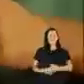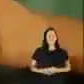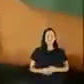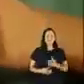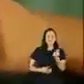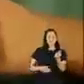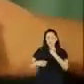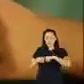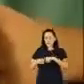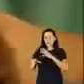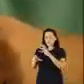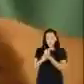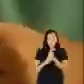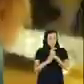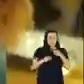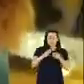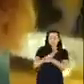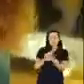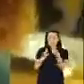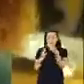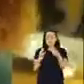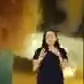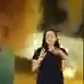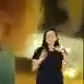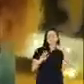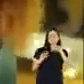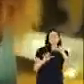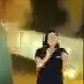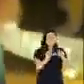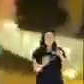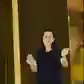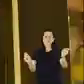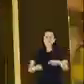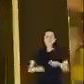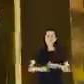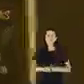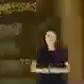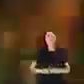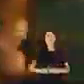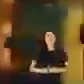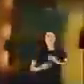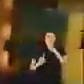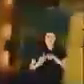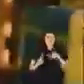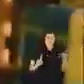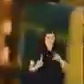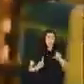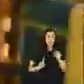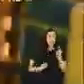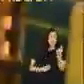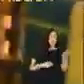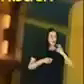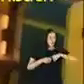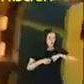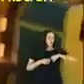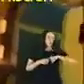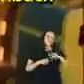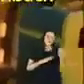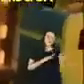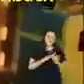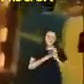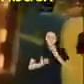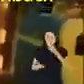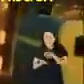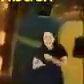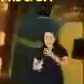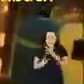escolho cashback, pontos, investimento. E ainda posso mudar depois. Esse mês eu escolhi dinheiro de volta na